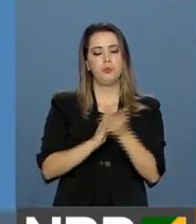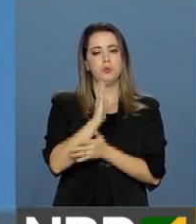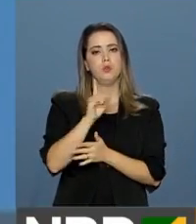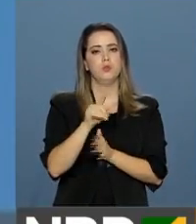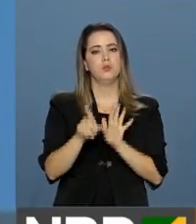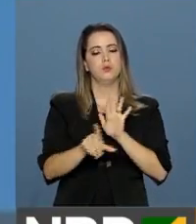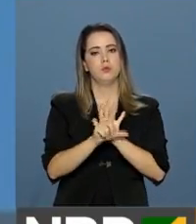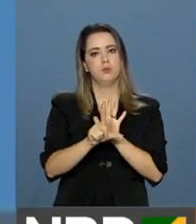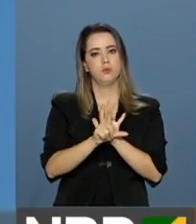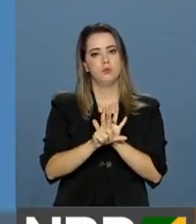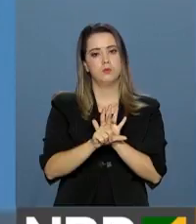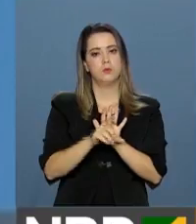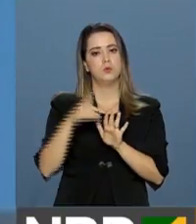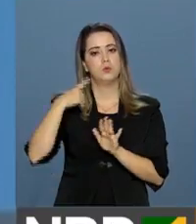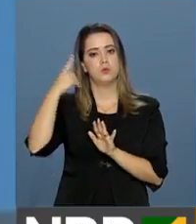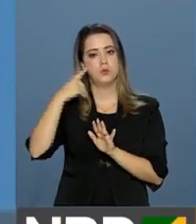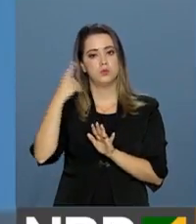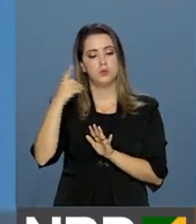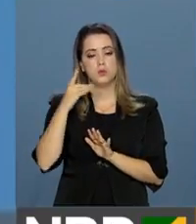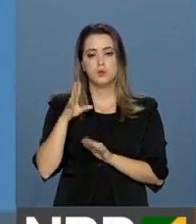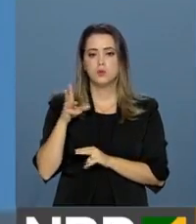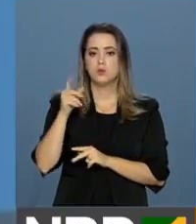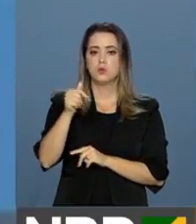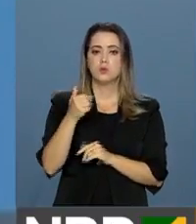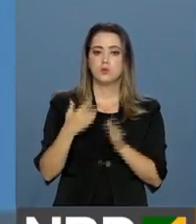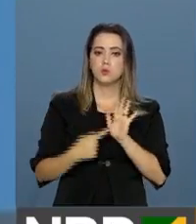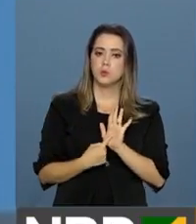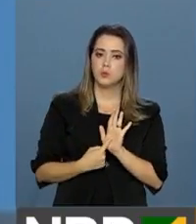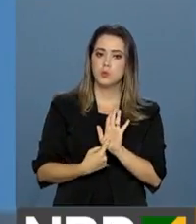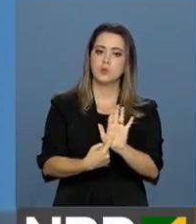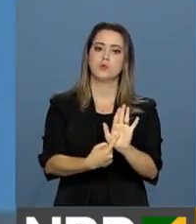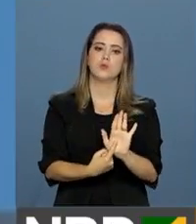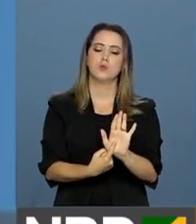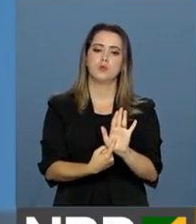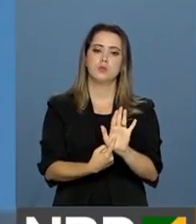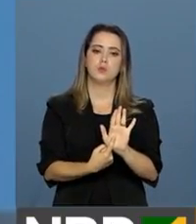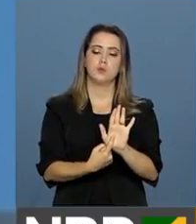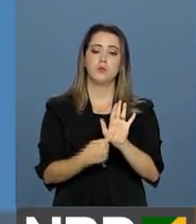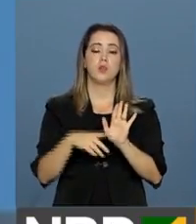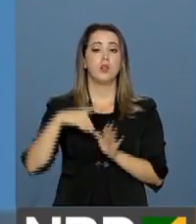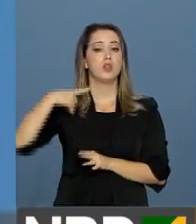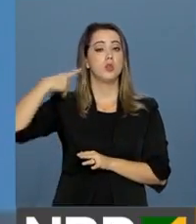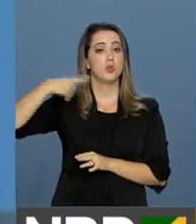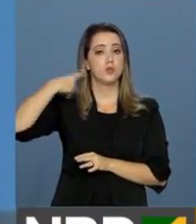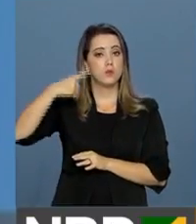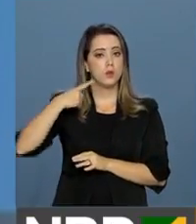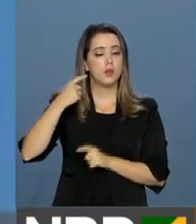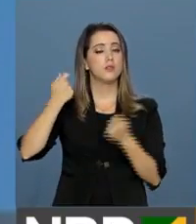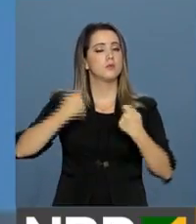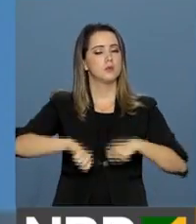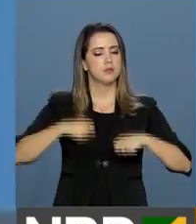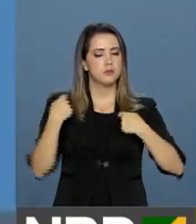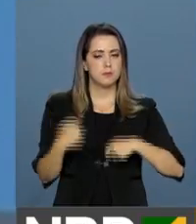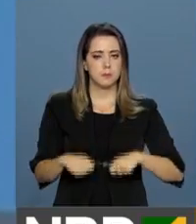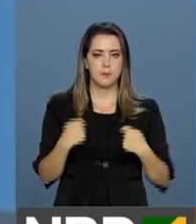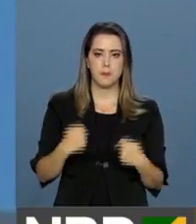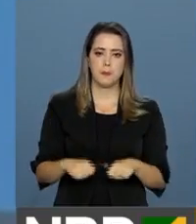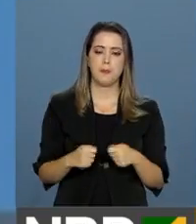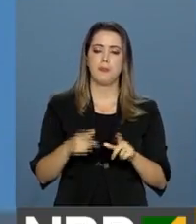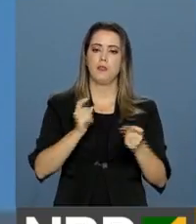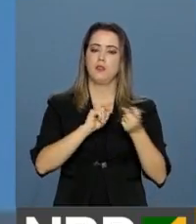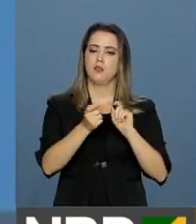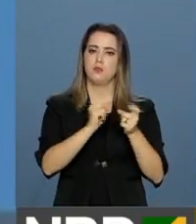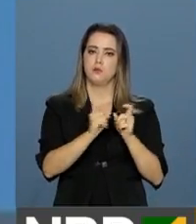de lei é do advogado geral para revelar reitera que o advogado é indispensável à administração